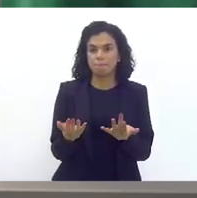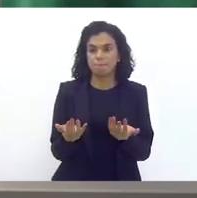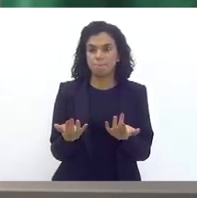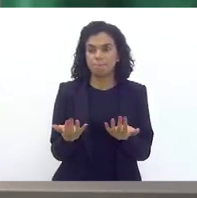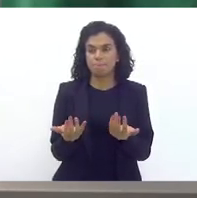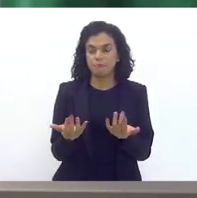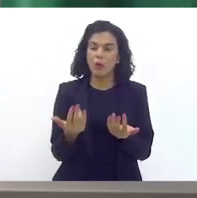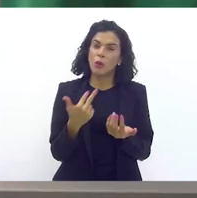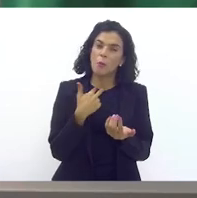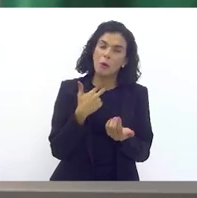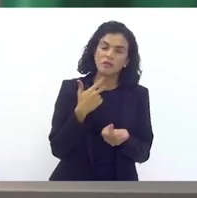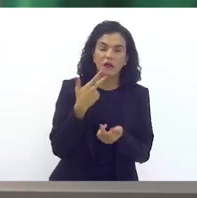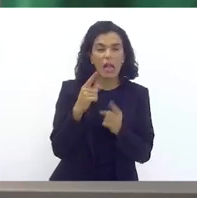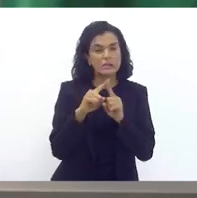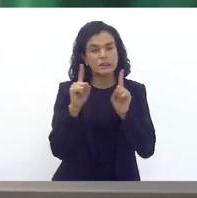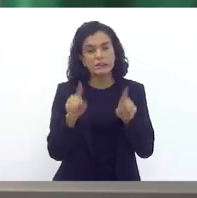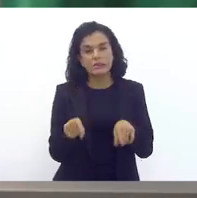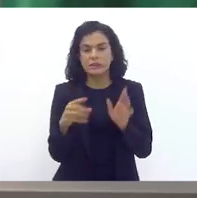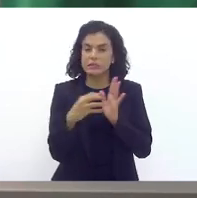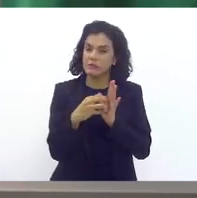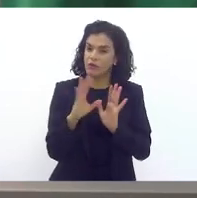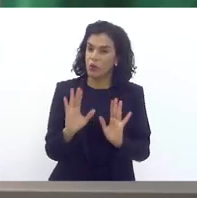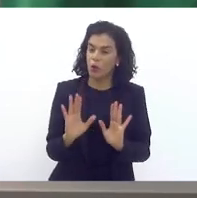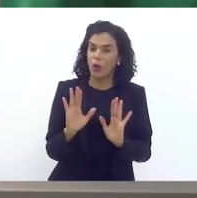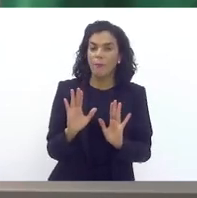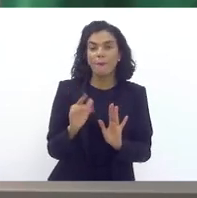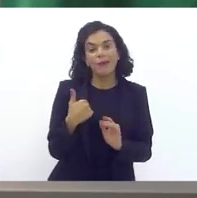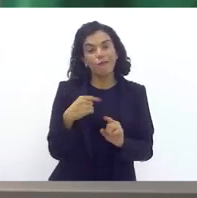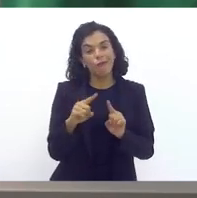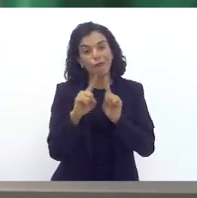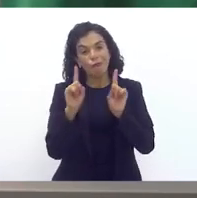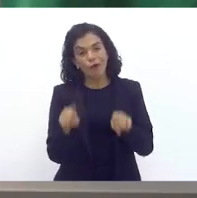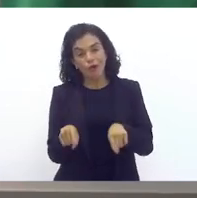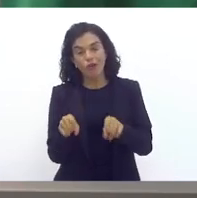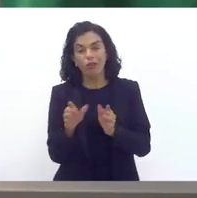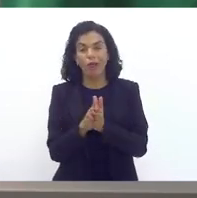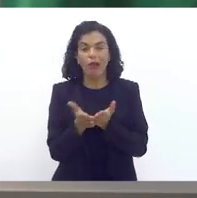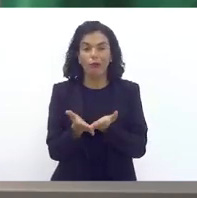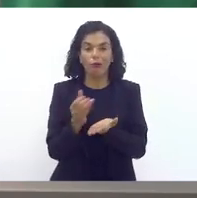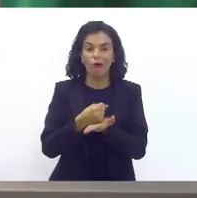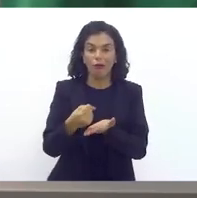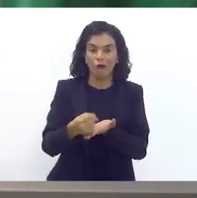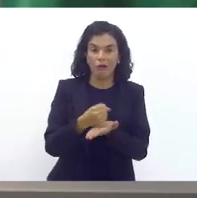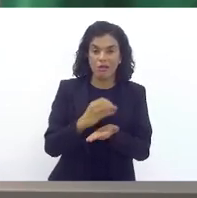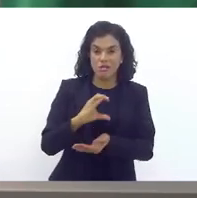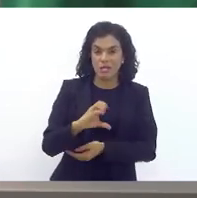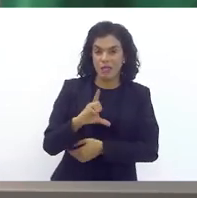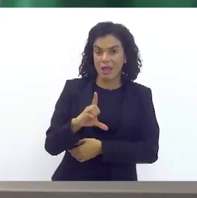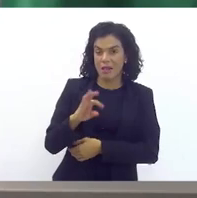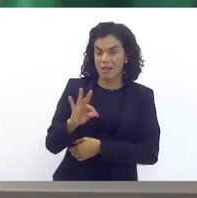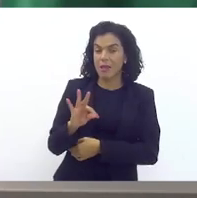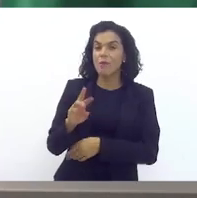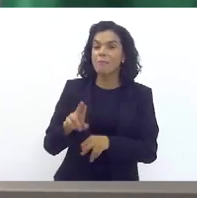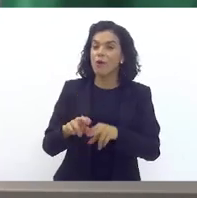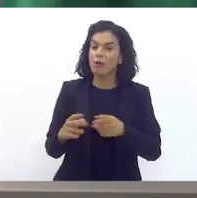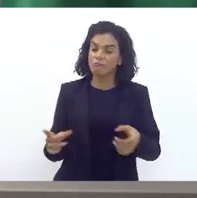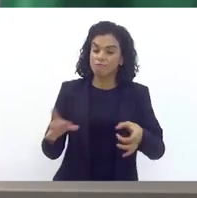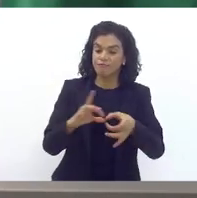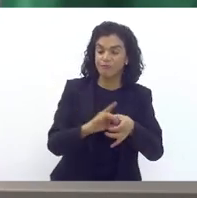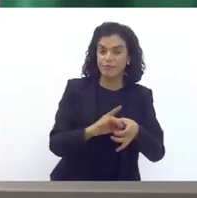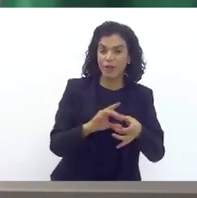acho que não posso chamar de servidores, mas de funcionários via CLT, através da Fundação Saúde.